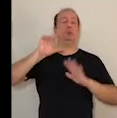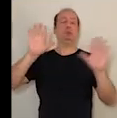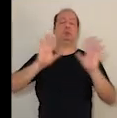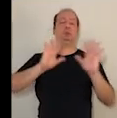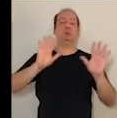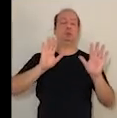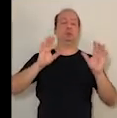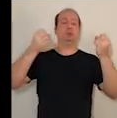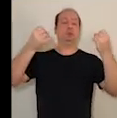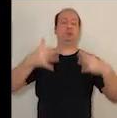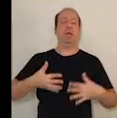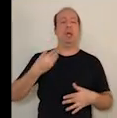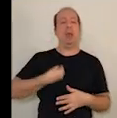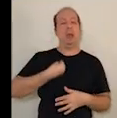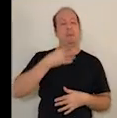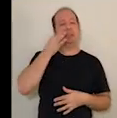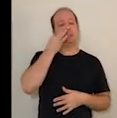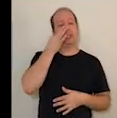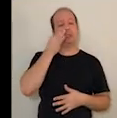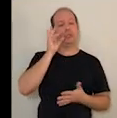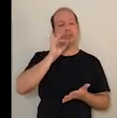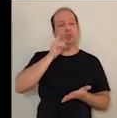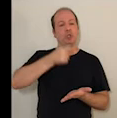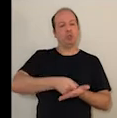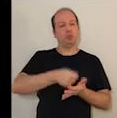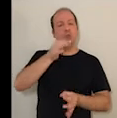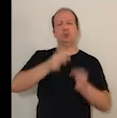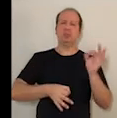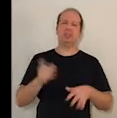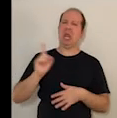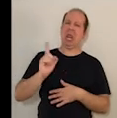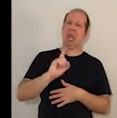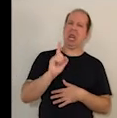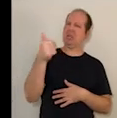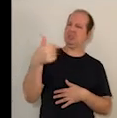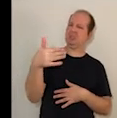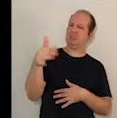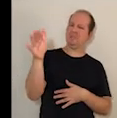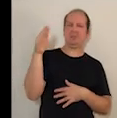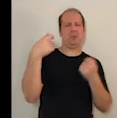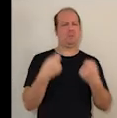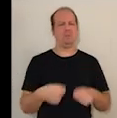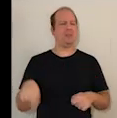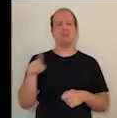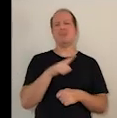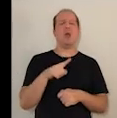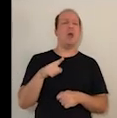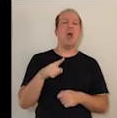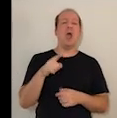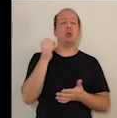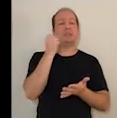Antes de mais nada, faça mister a presença do juiz. Do juiz? Não, não, não, não. Deixemos de lado as